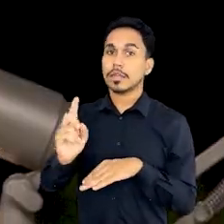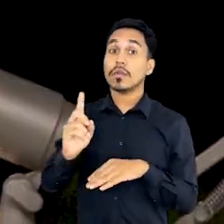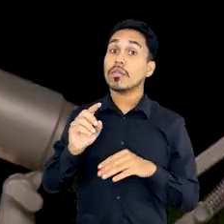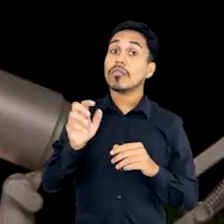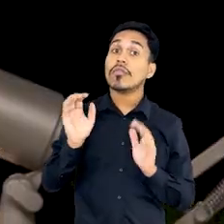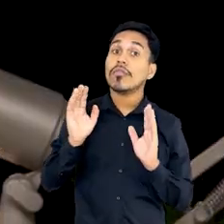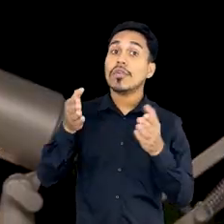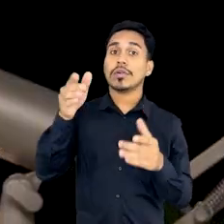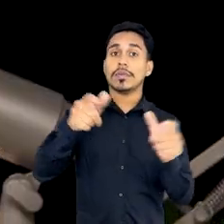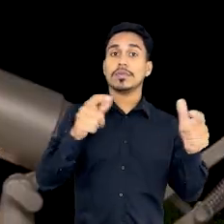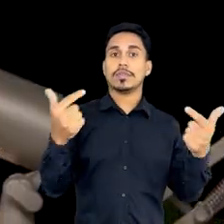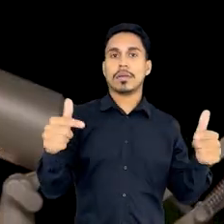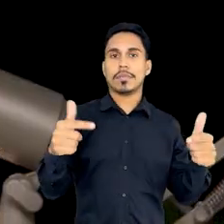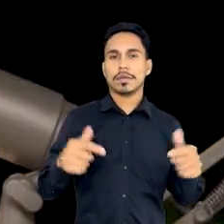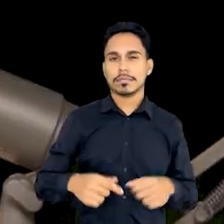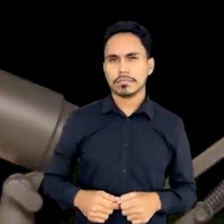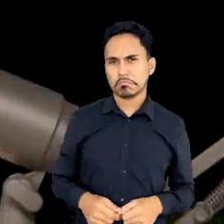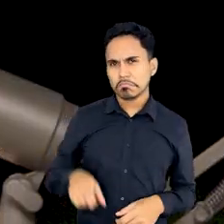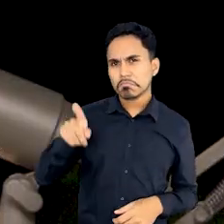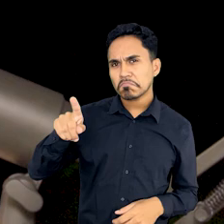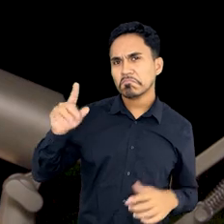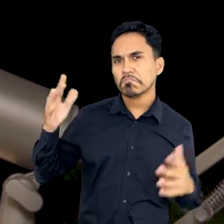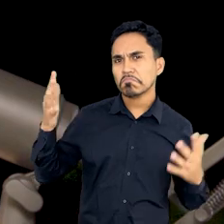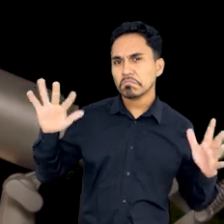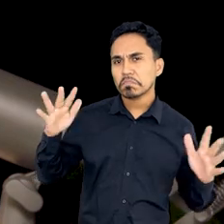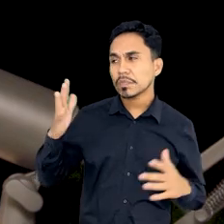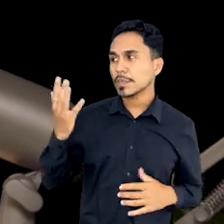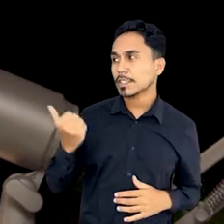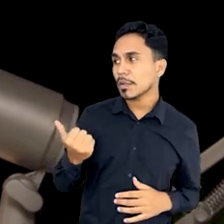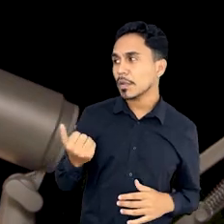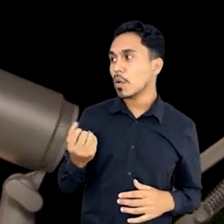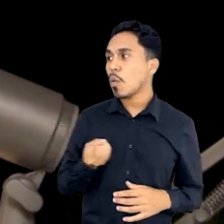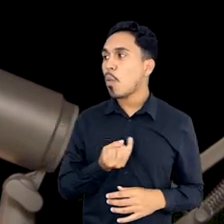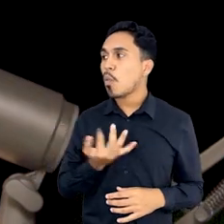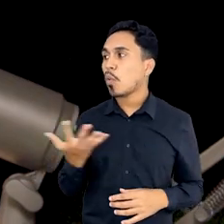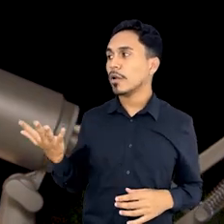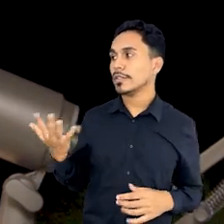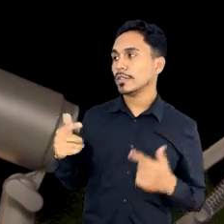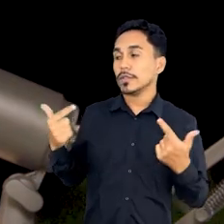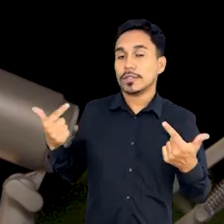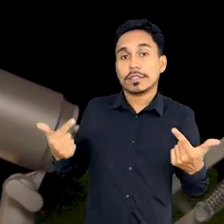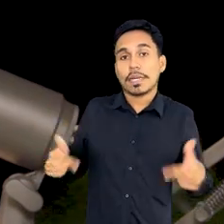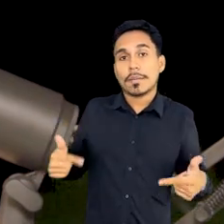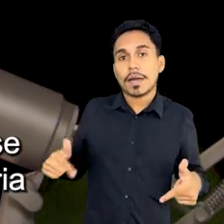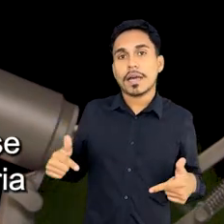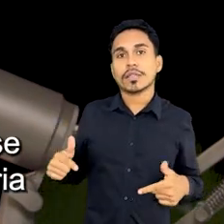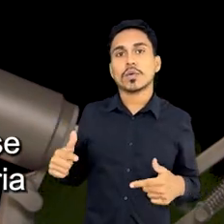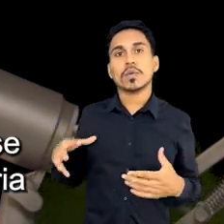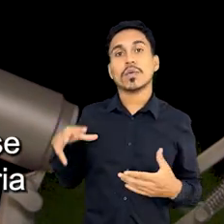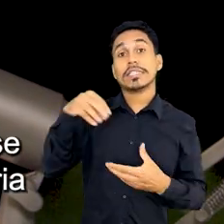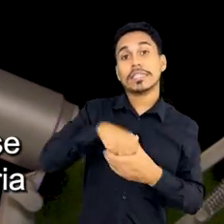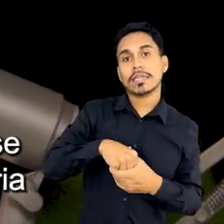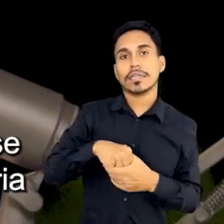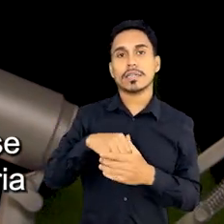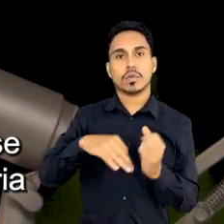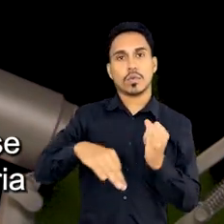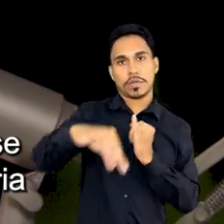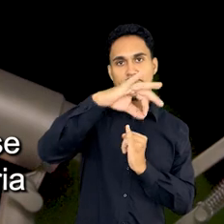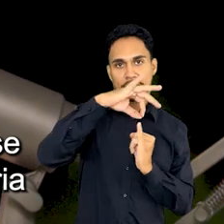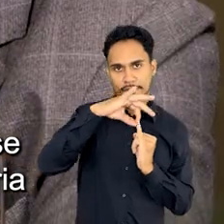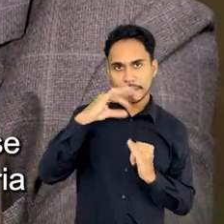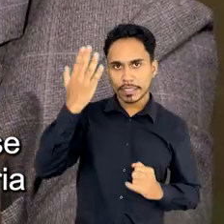alguma Estimativa de Quantos trabalhadores TM h no no quadro de de estudantes do